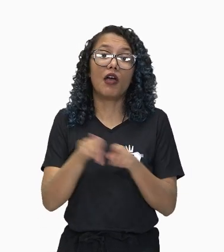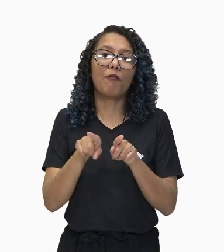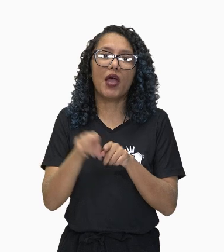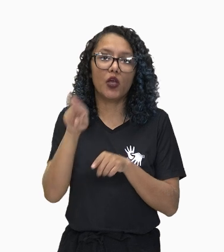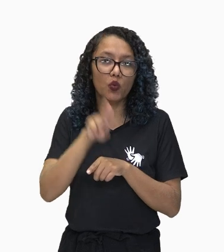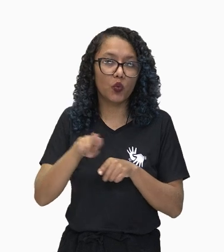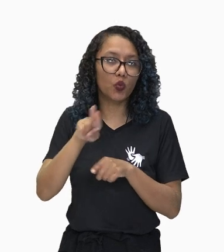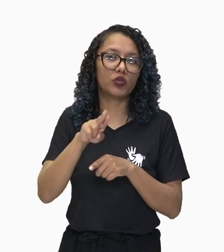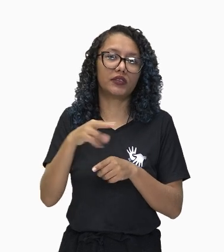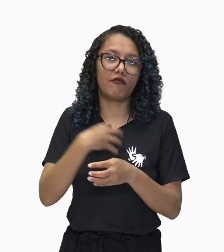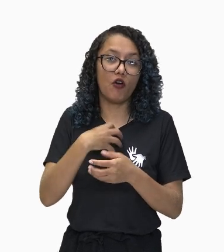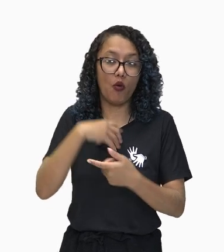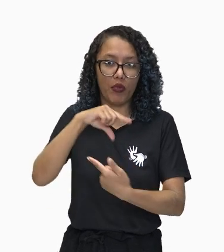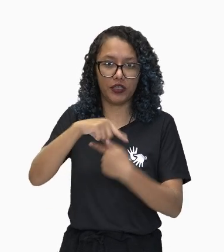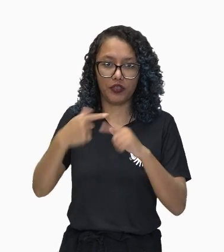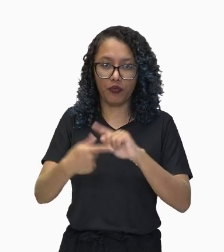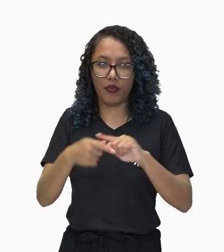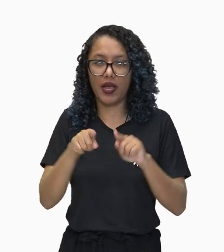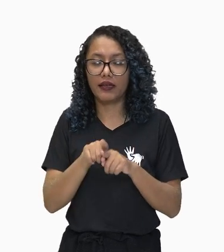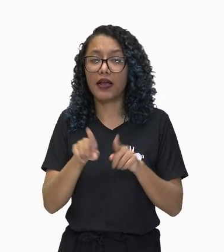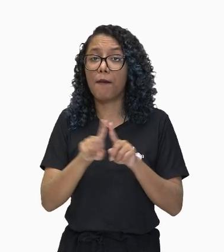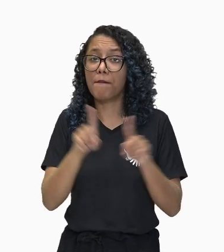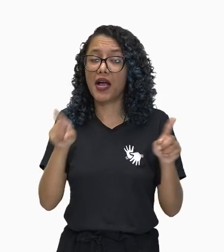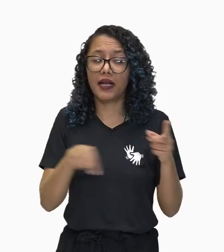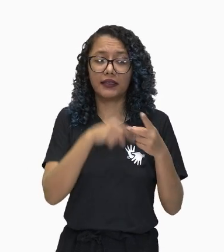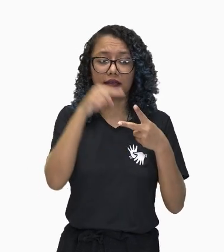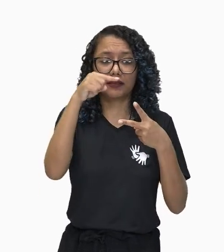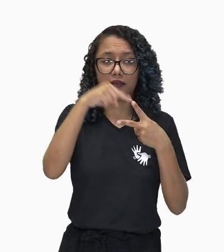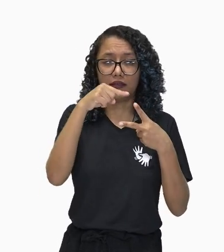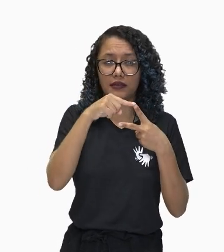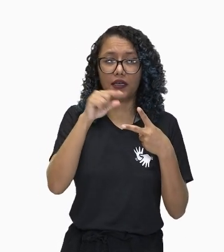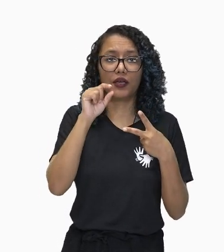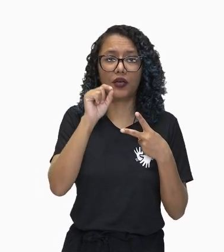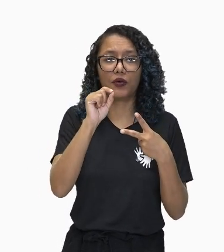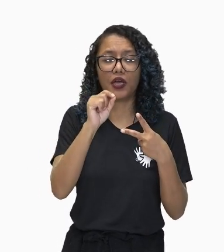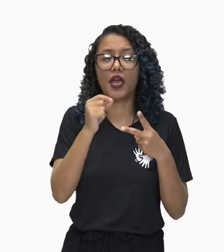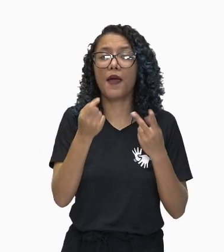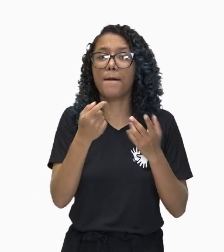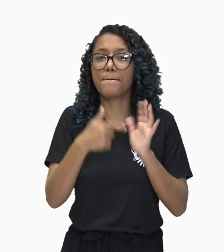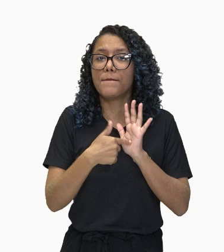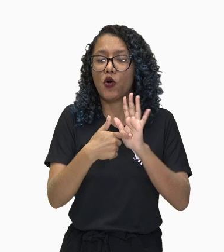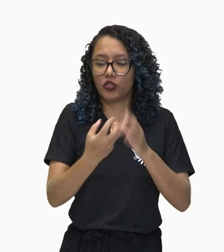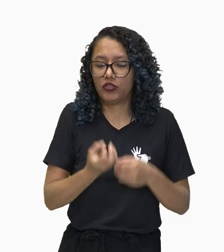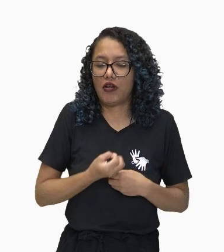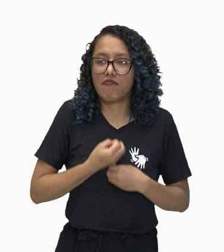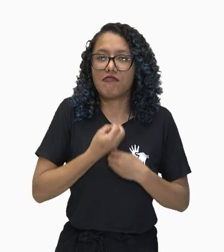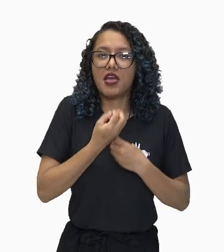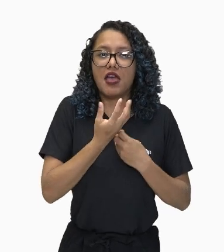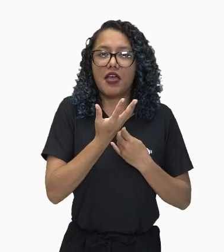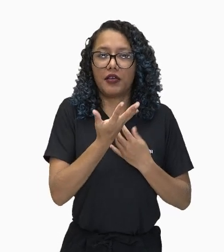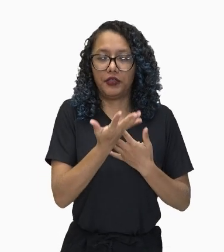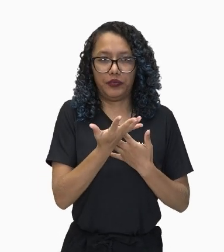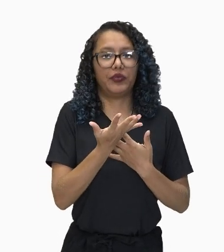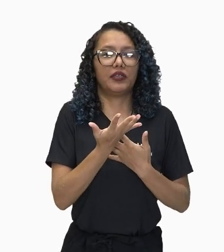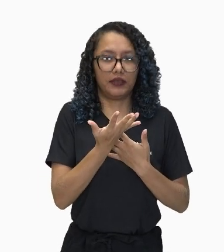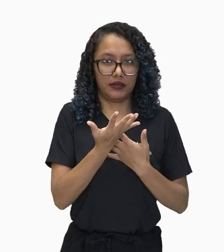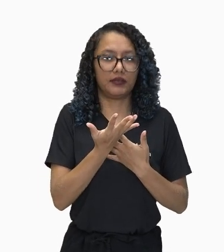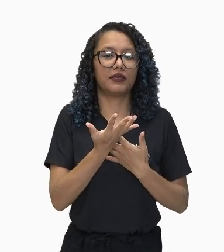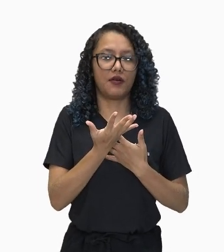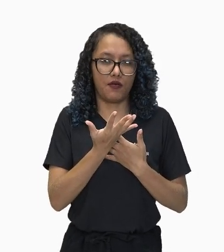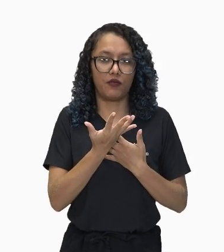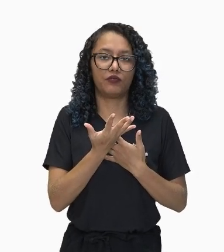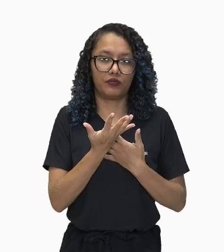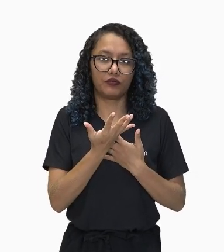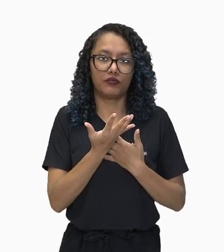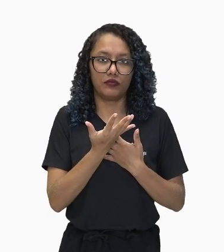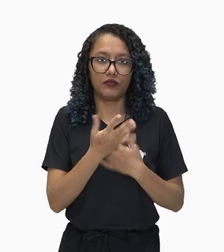composição. Já o expressivo não, ele traz ali a sua questão expressiva, né? Já trazendo a origem da palavra. Então, o